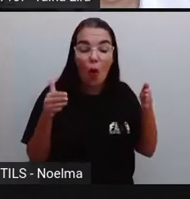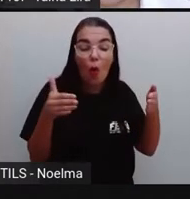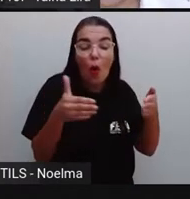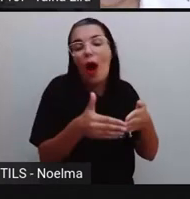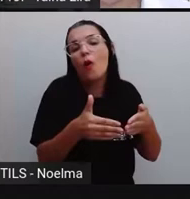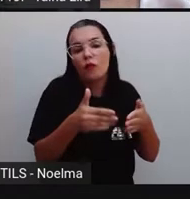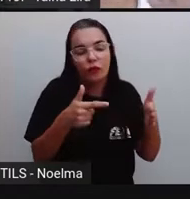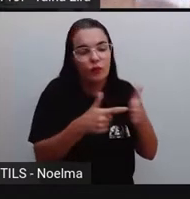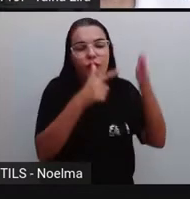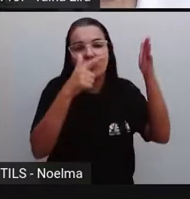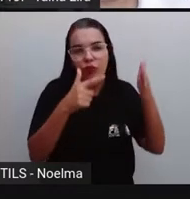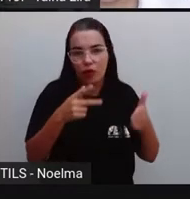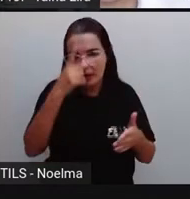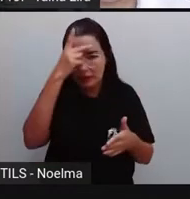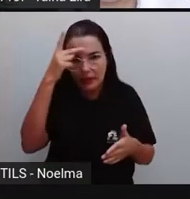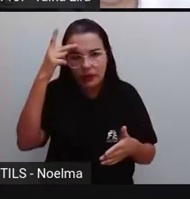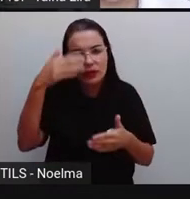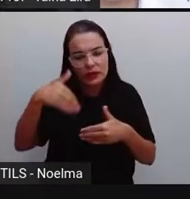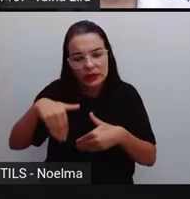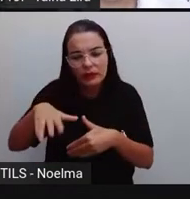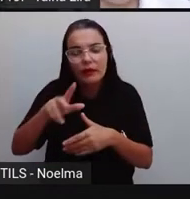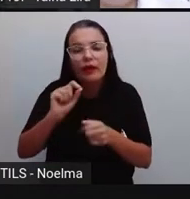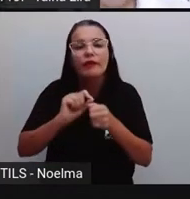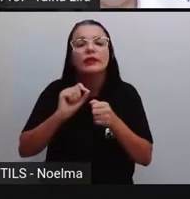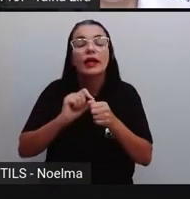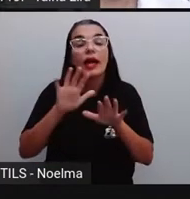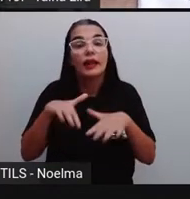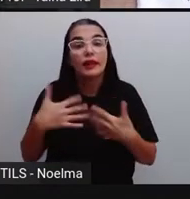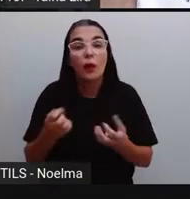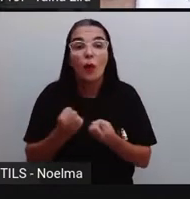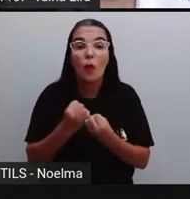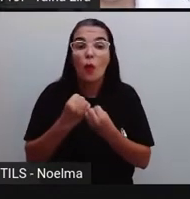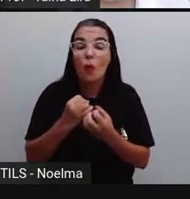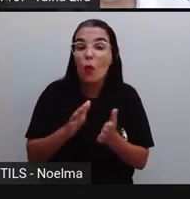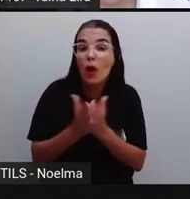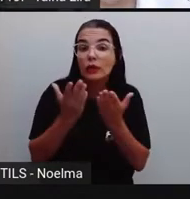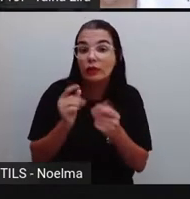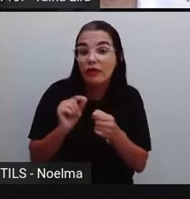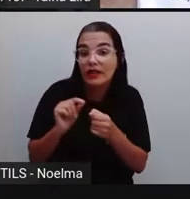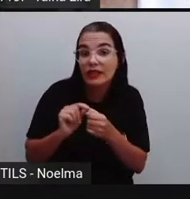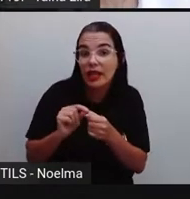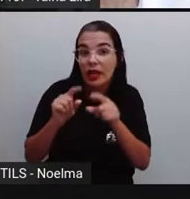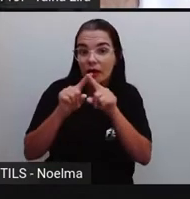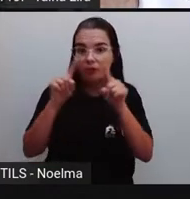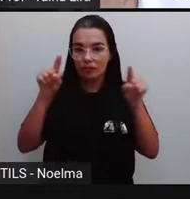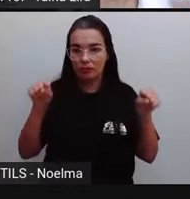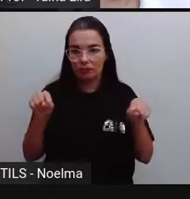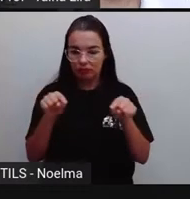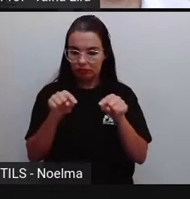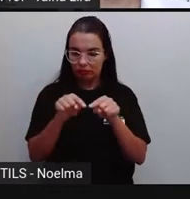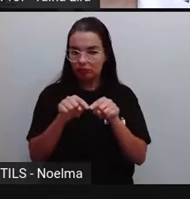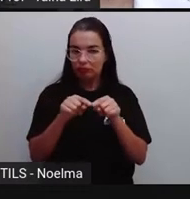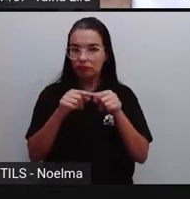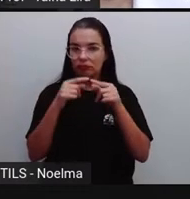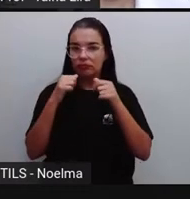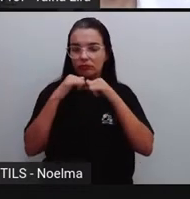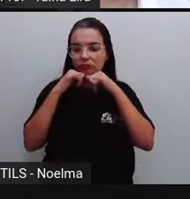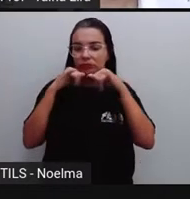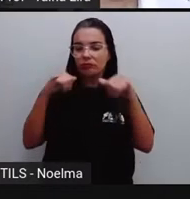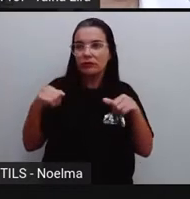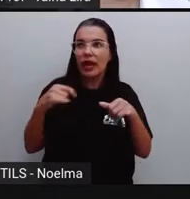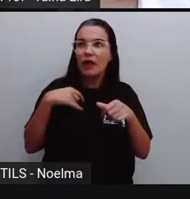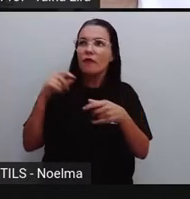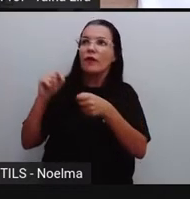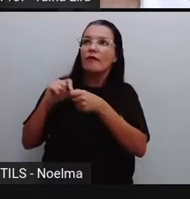quem é o público-alvo. Então, quando a gente for produzir o cartaz, a gente precisa pensar, né? Eu vou fazer a produção de um